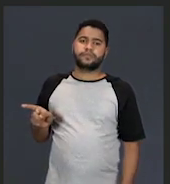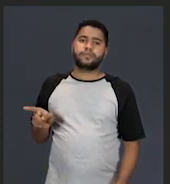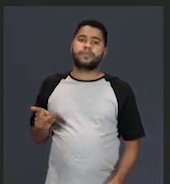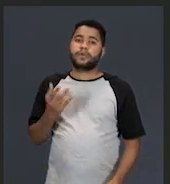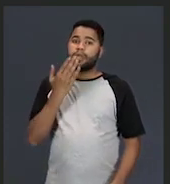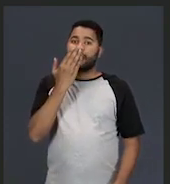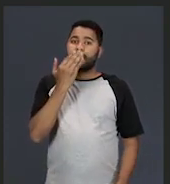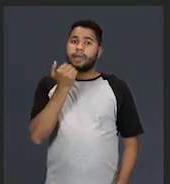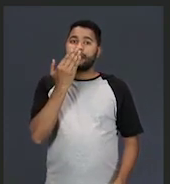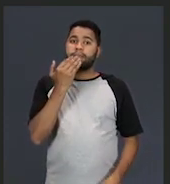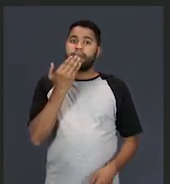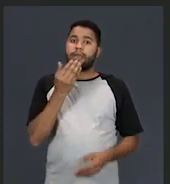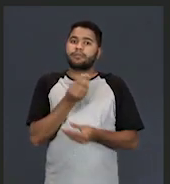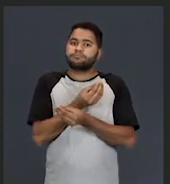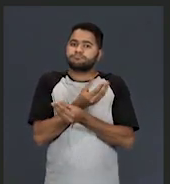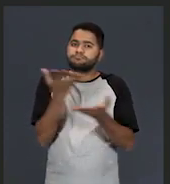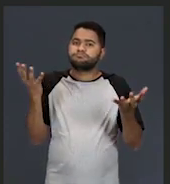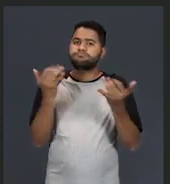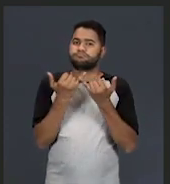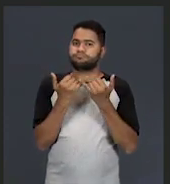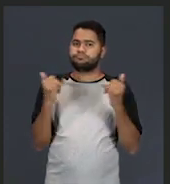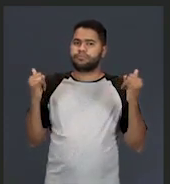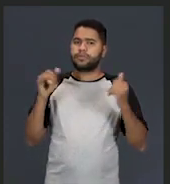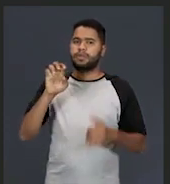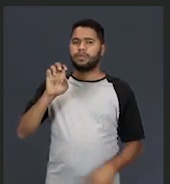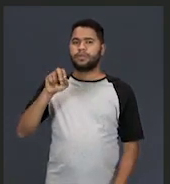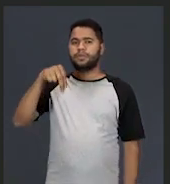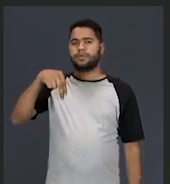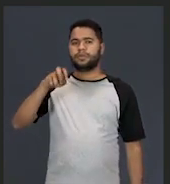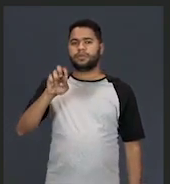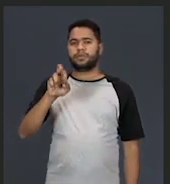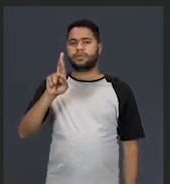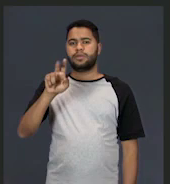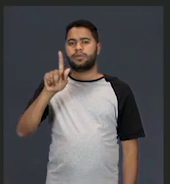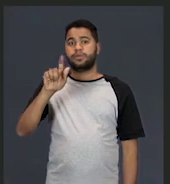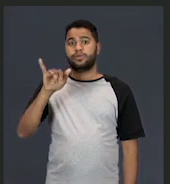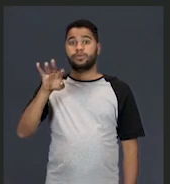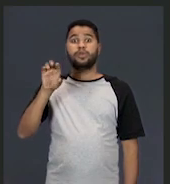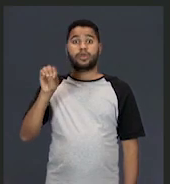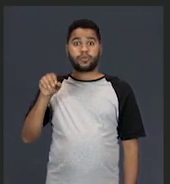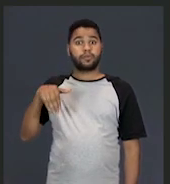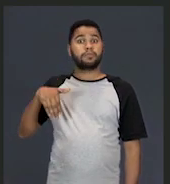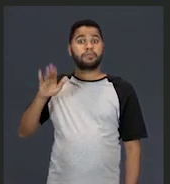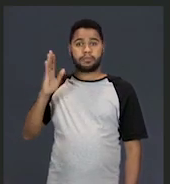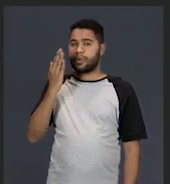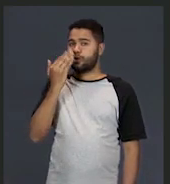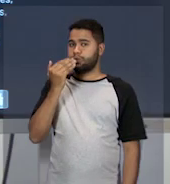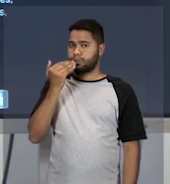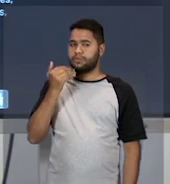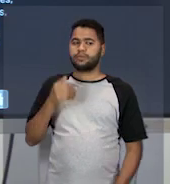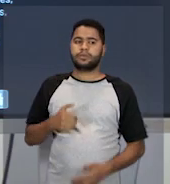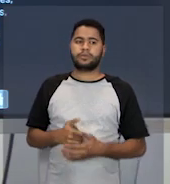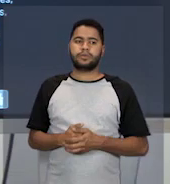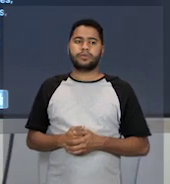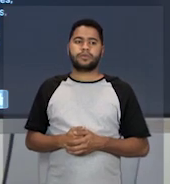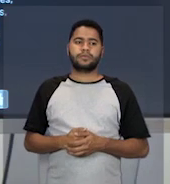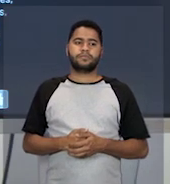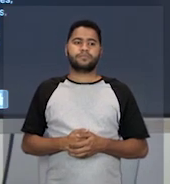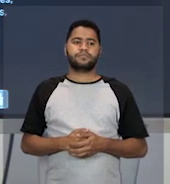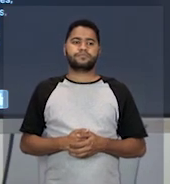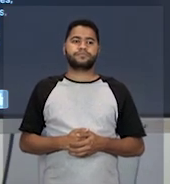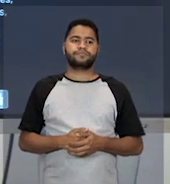alimentos energéticos, tá? A gente deve comer mais esses alimentos energéticos, até 6